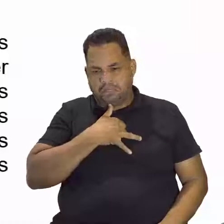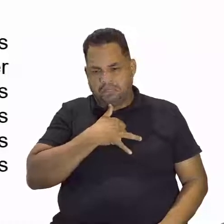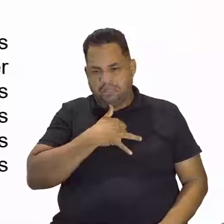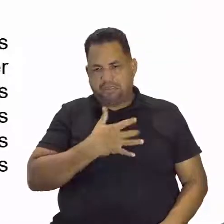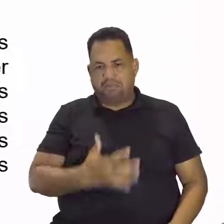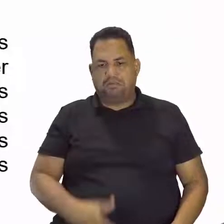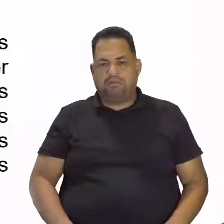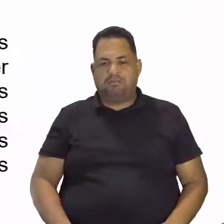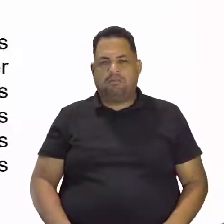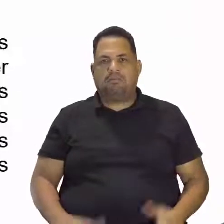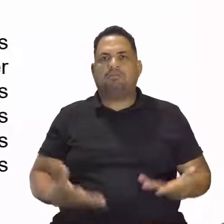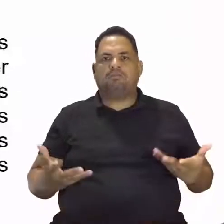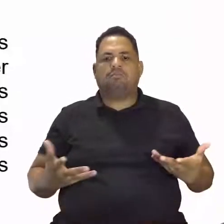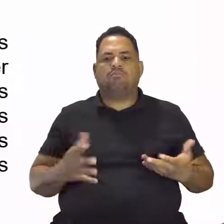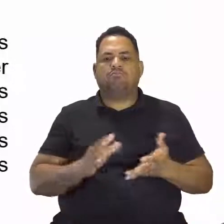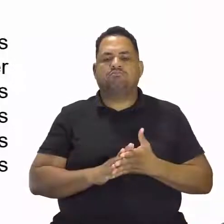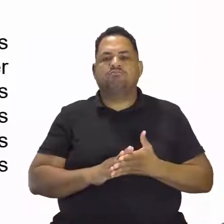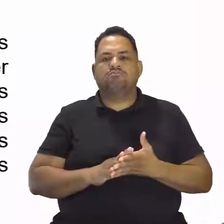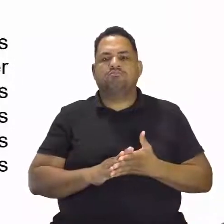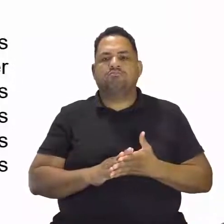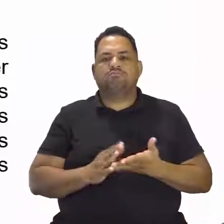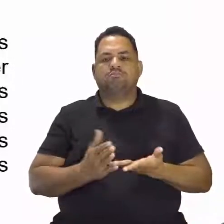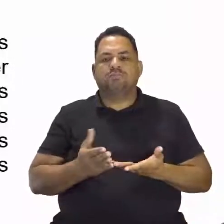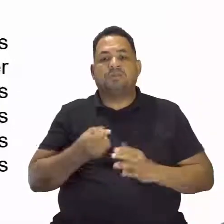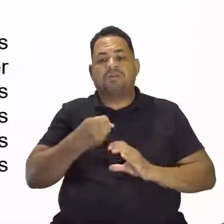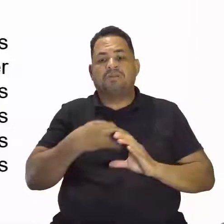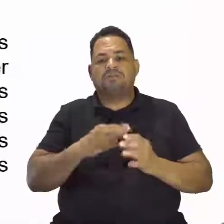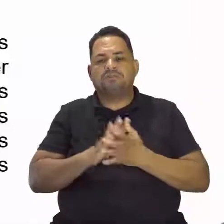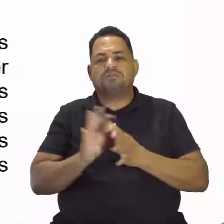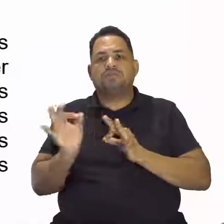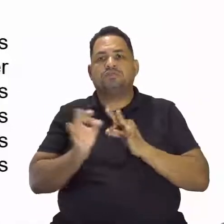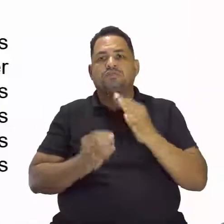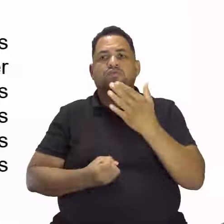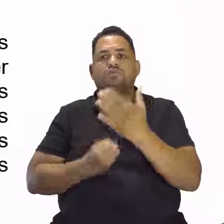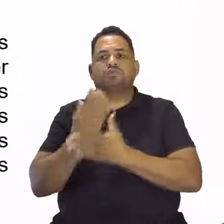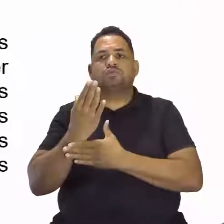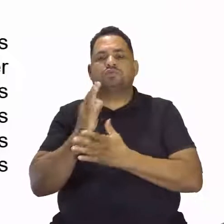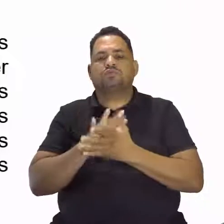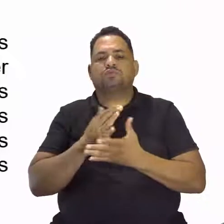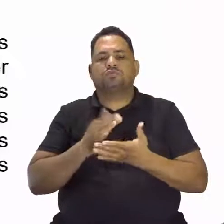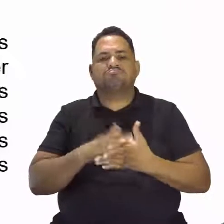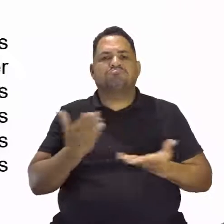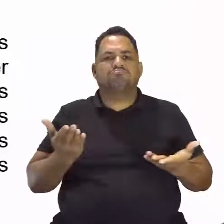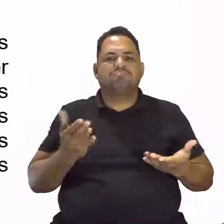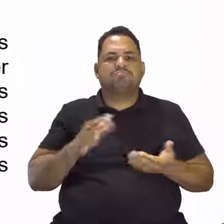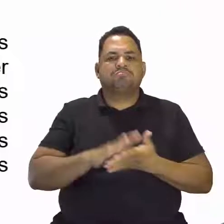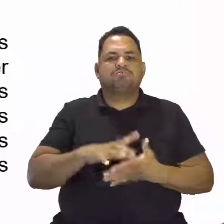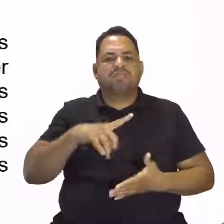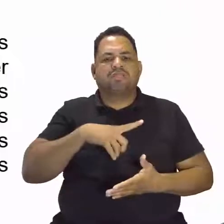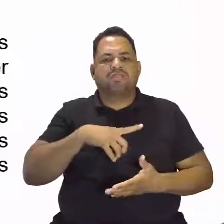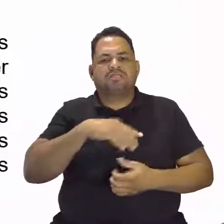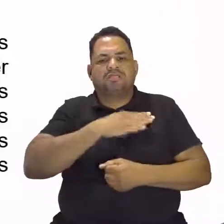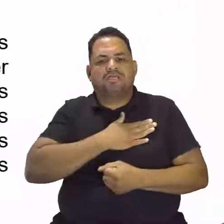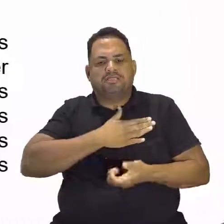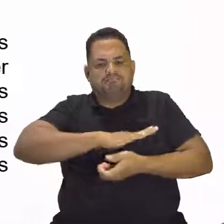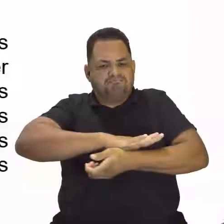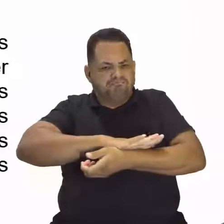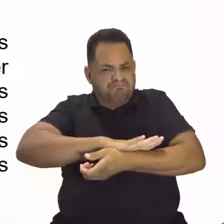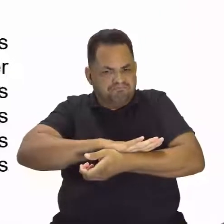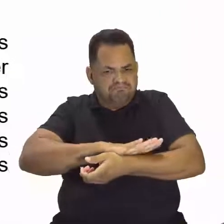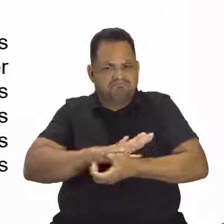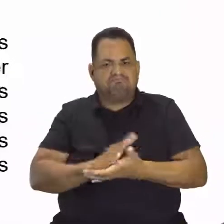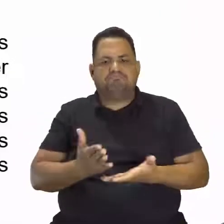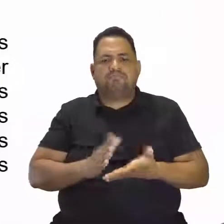criados socialmente, né? De preconceito, de discriminação e que marginalizam